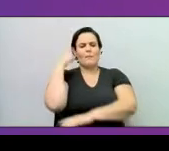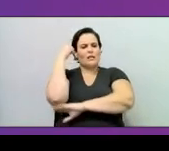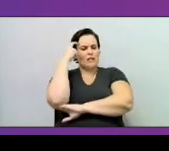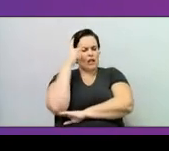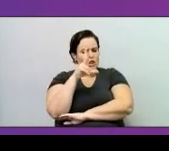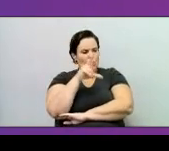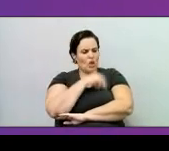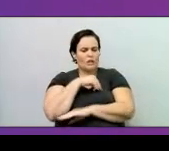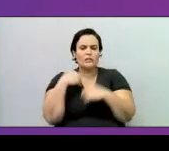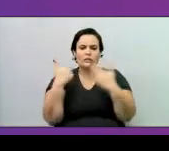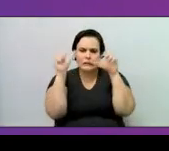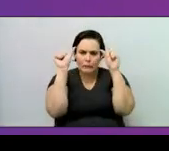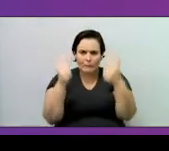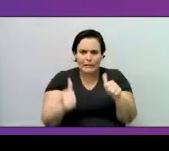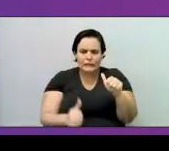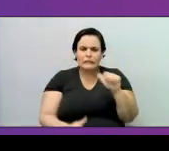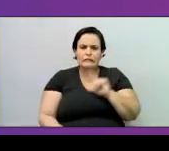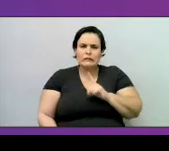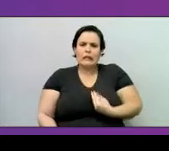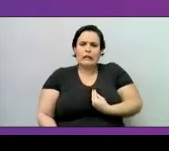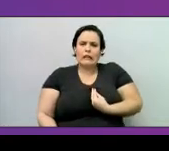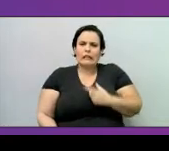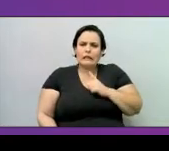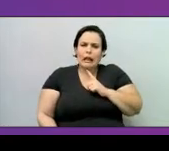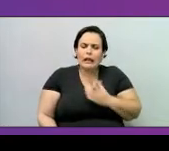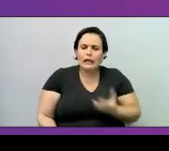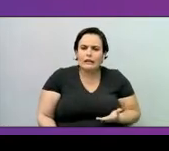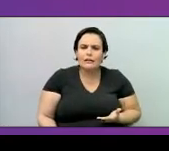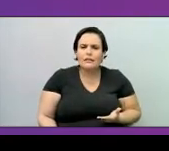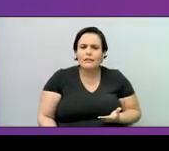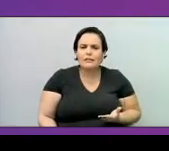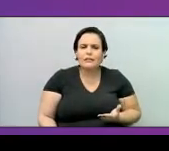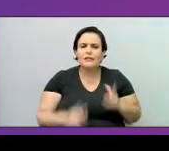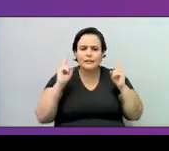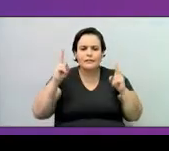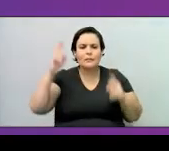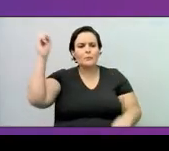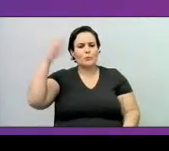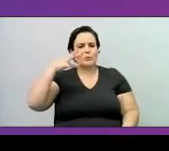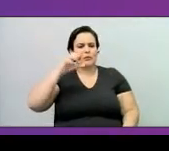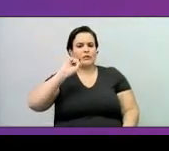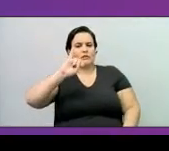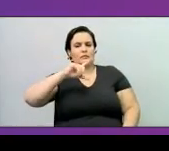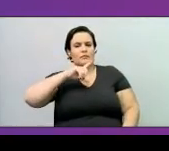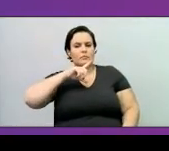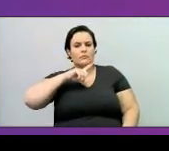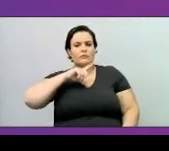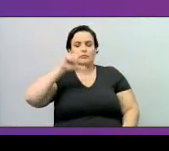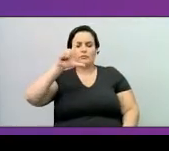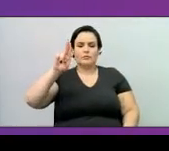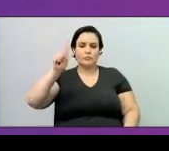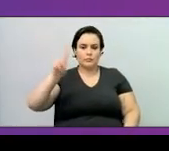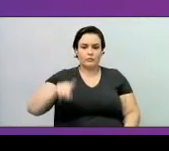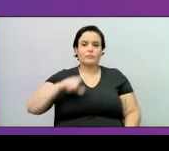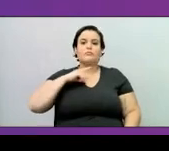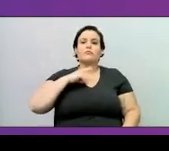uma coisa que existe a priori sempre com a luz Onde existe fluxo de não existe imagem então nós estamos